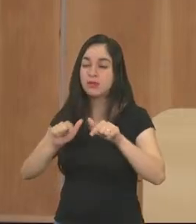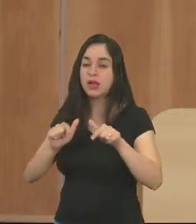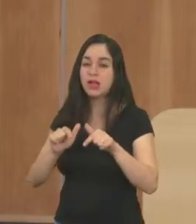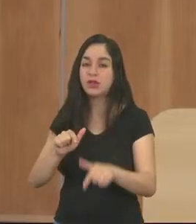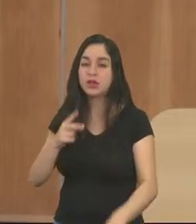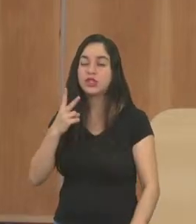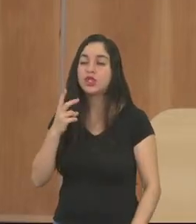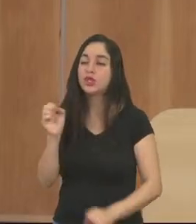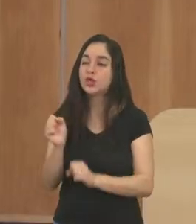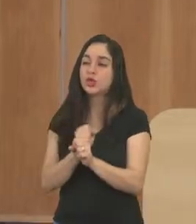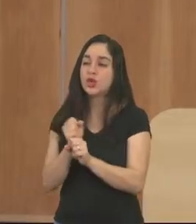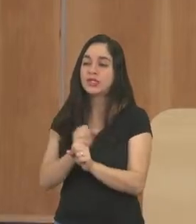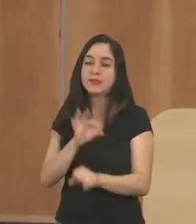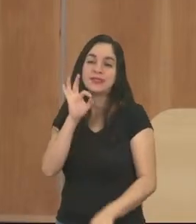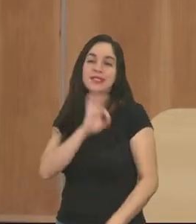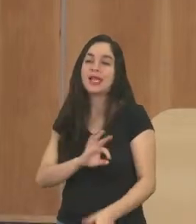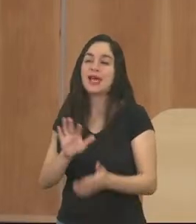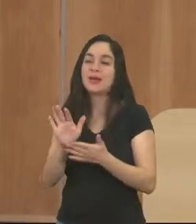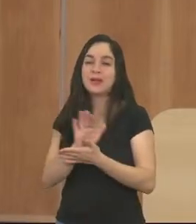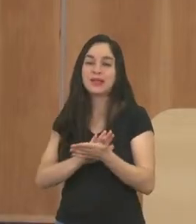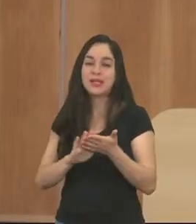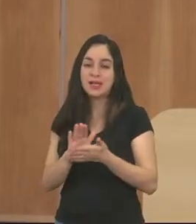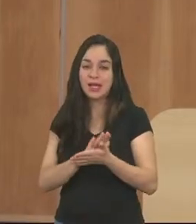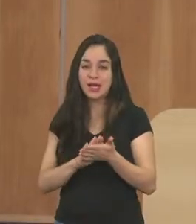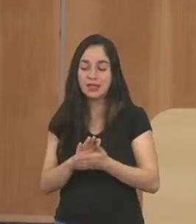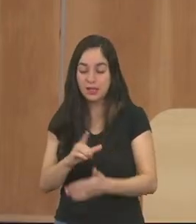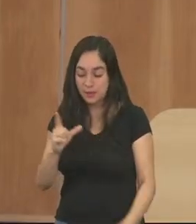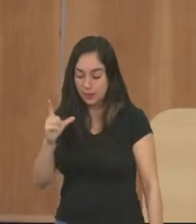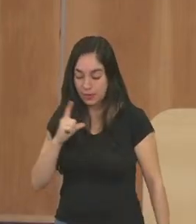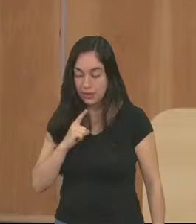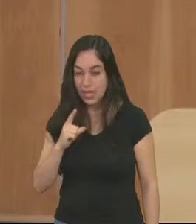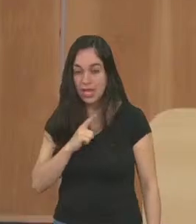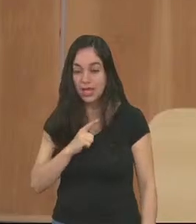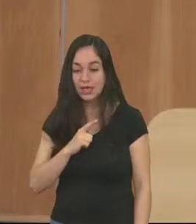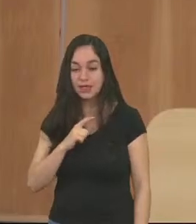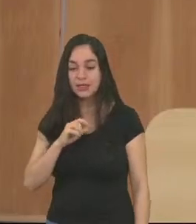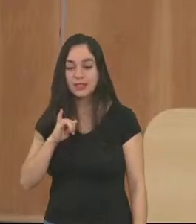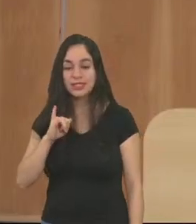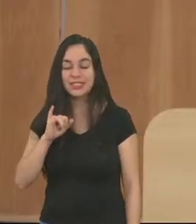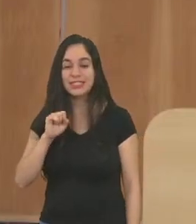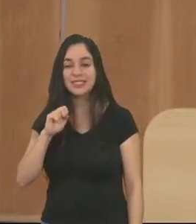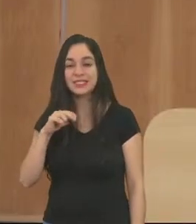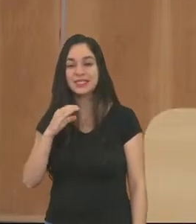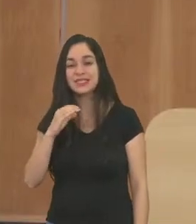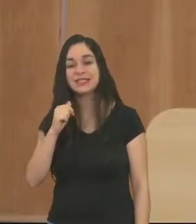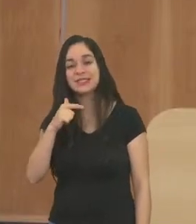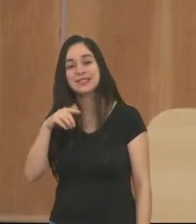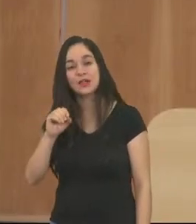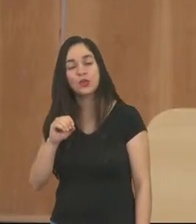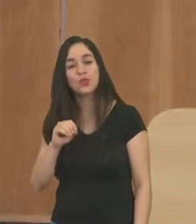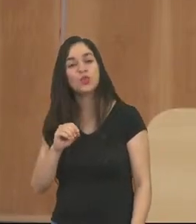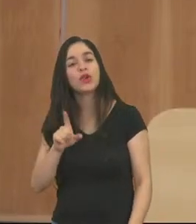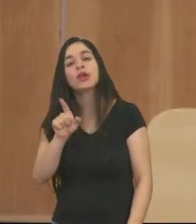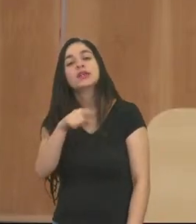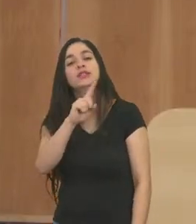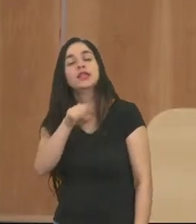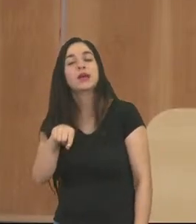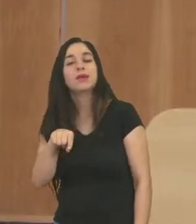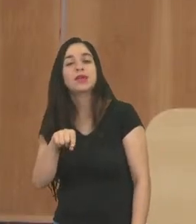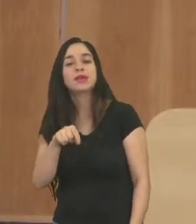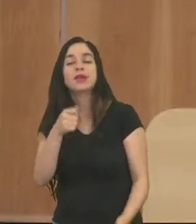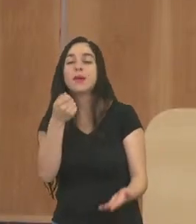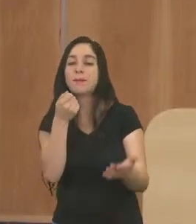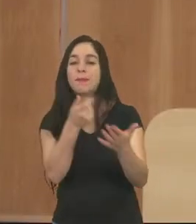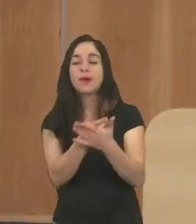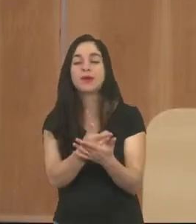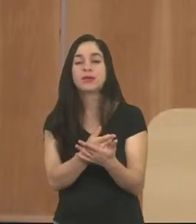sem receber salário, minimamente tenha a isenção de pagamento das tarifas públicas. E isso, infelizmente, a Câmara de Vereadores não levou